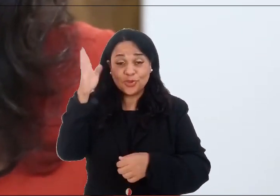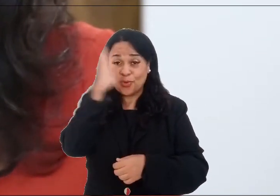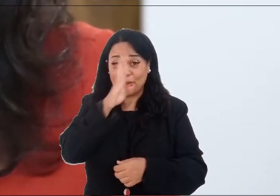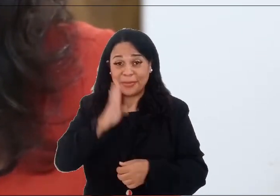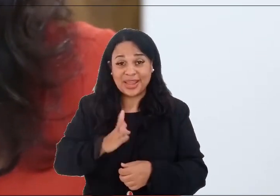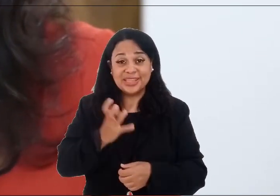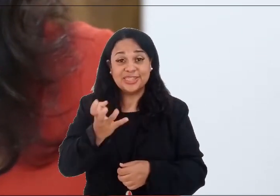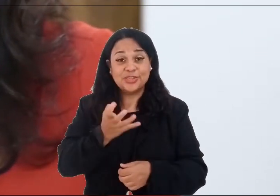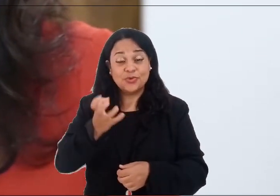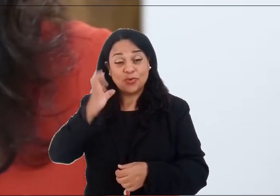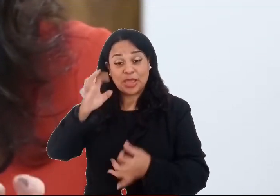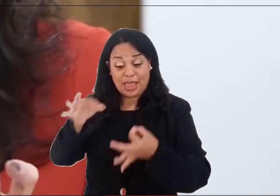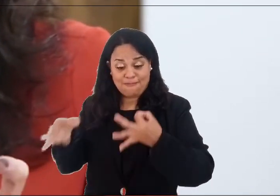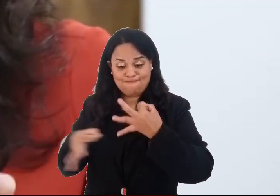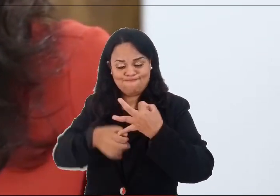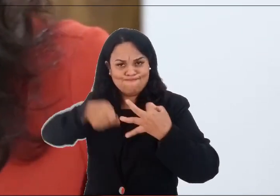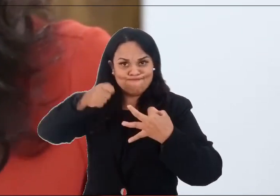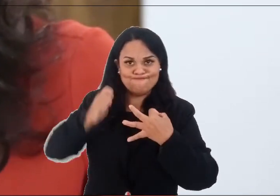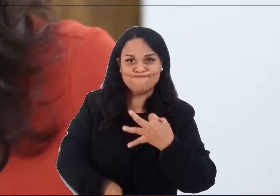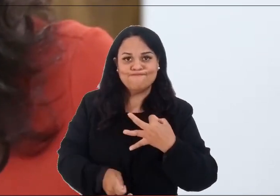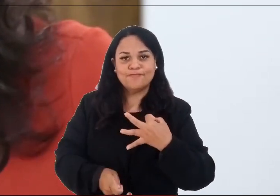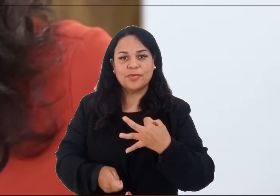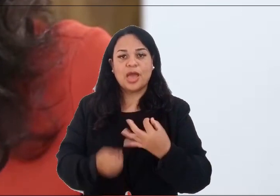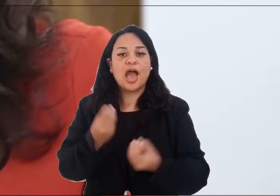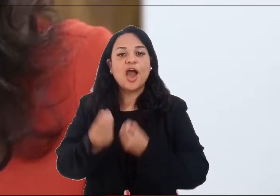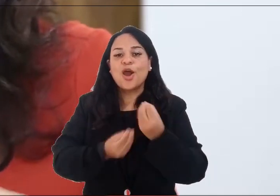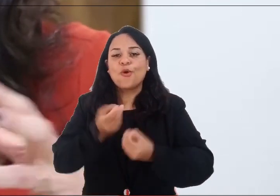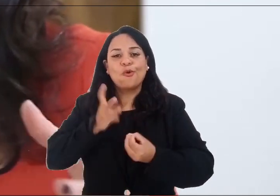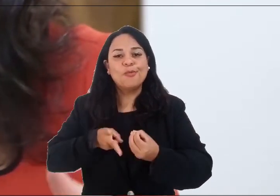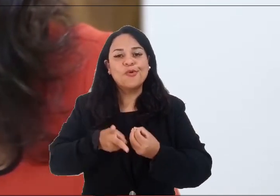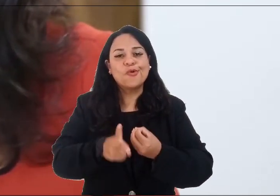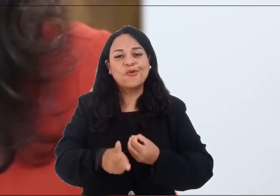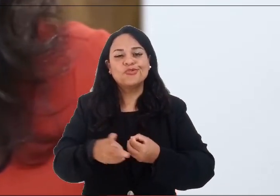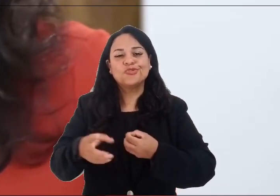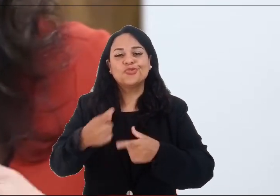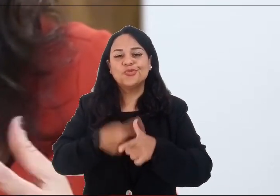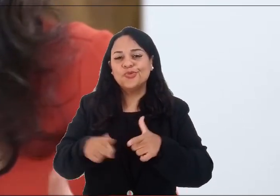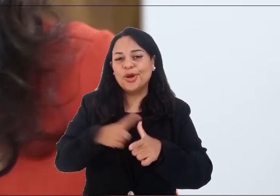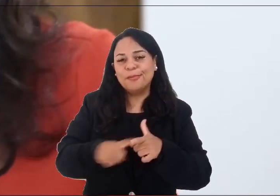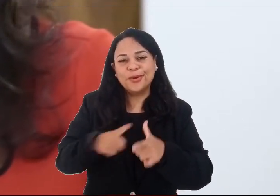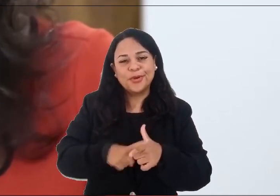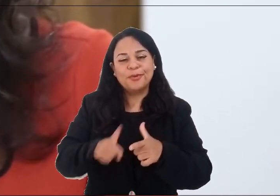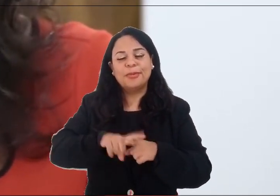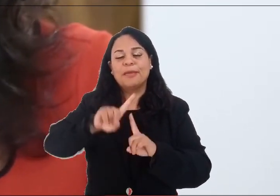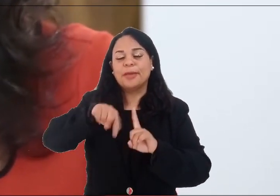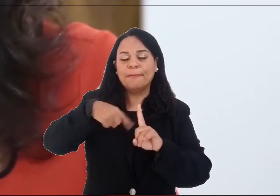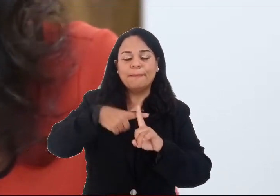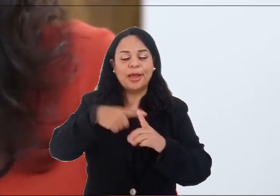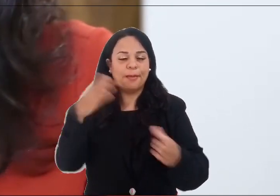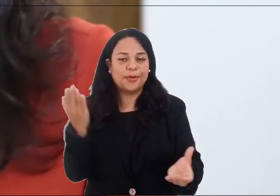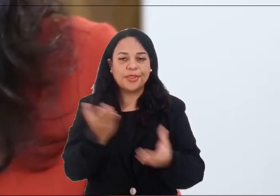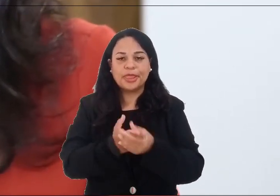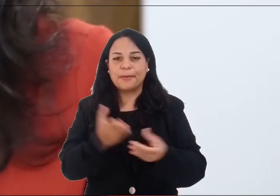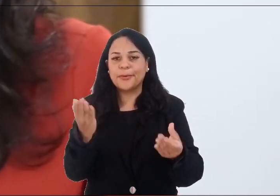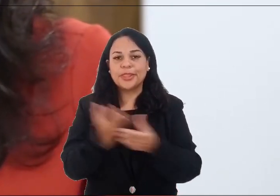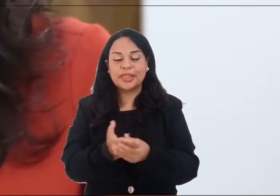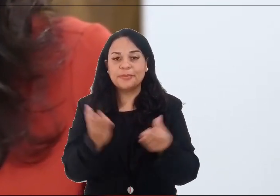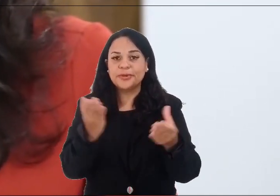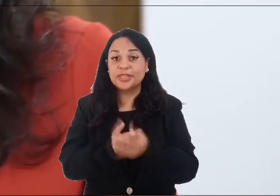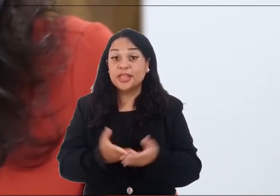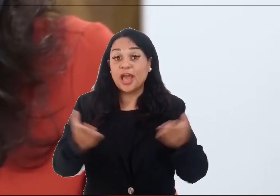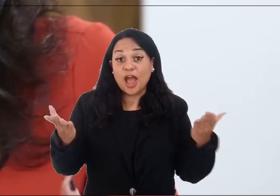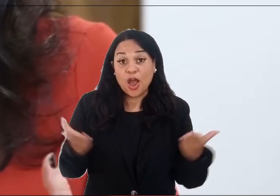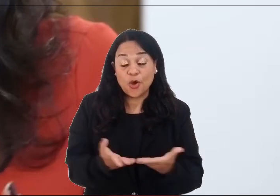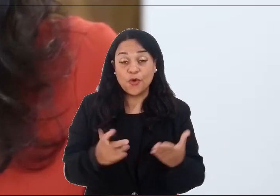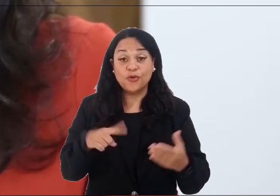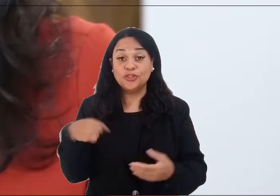resolve o processo, mas não resolve o conflito no seu âmago e gera execuções, recursos e outros processos. Então, hoje